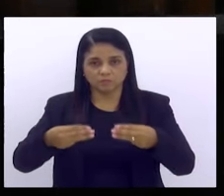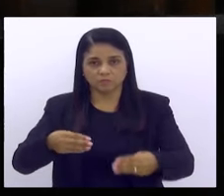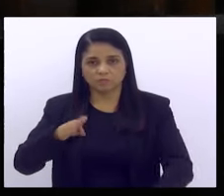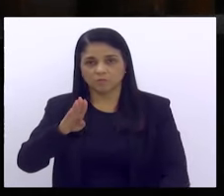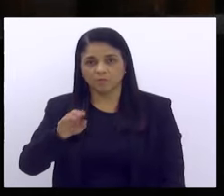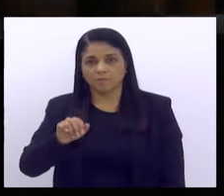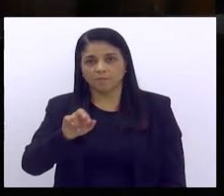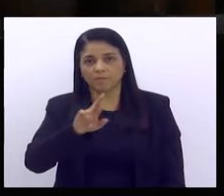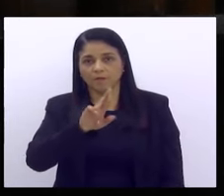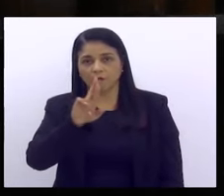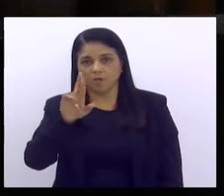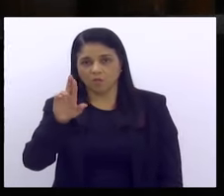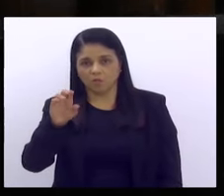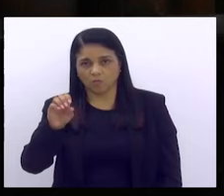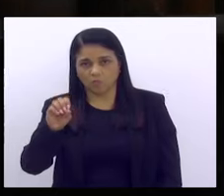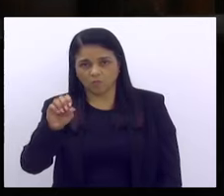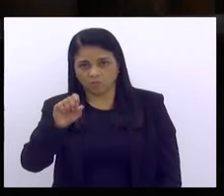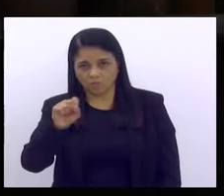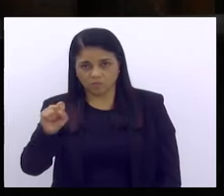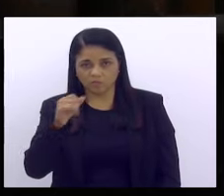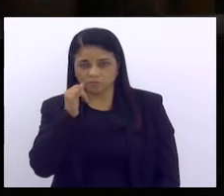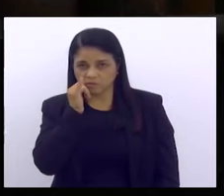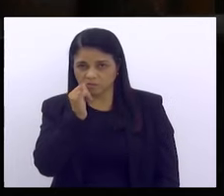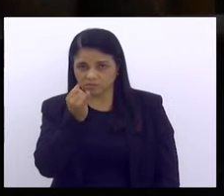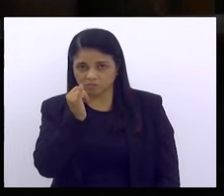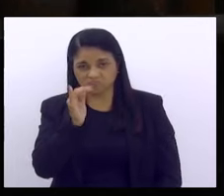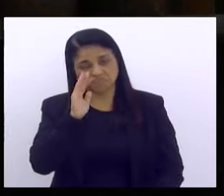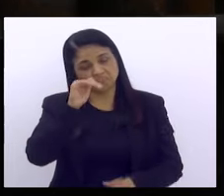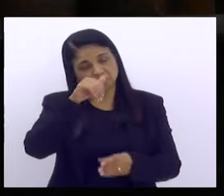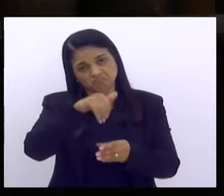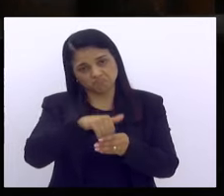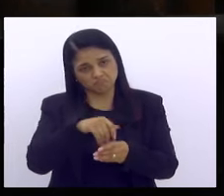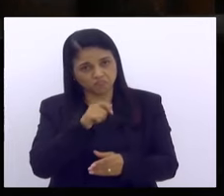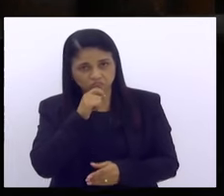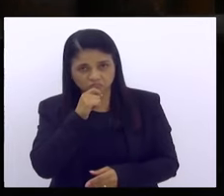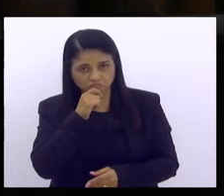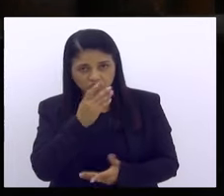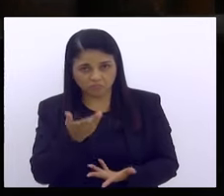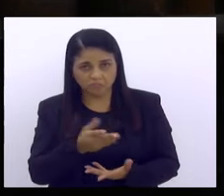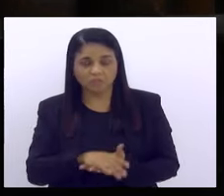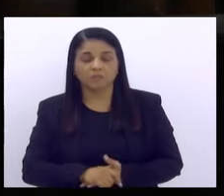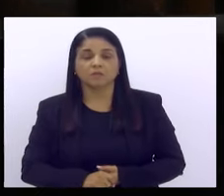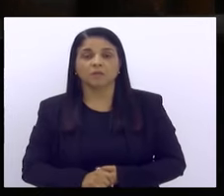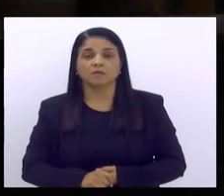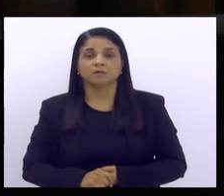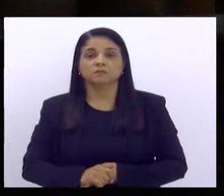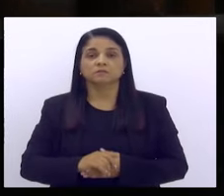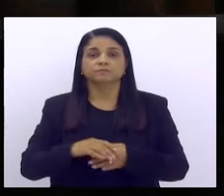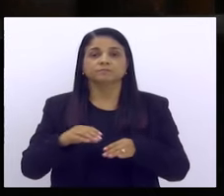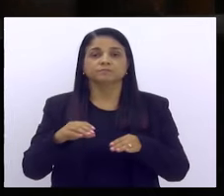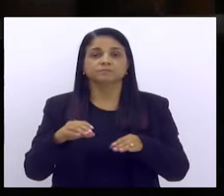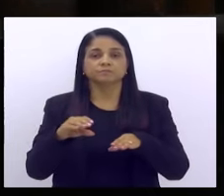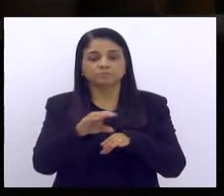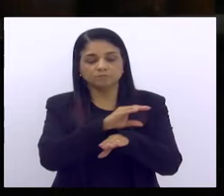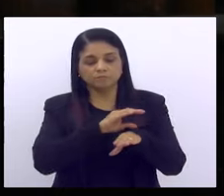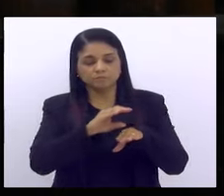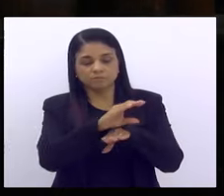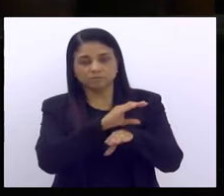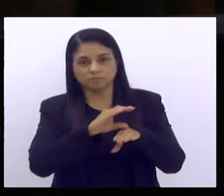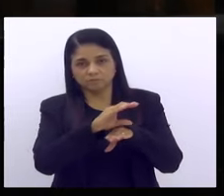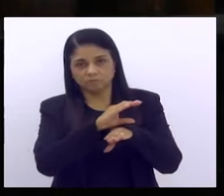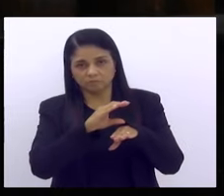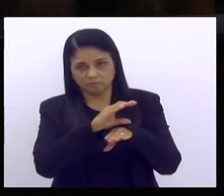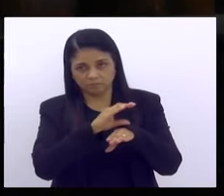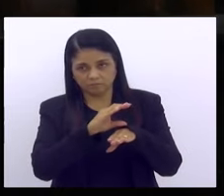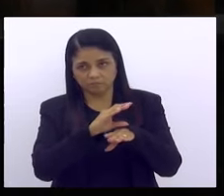Barroso, que foi o relator, ainda sem votação do Pleno, pela constitucionalidade da matéria.